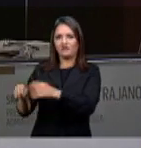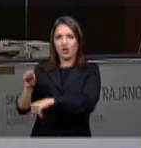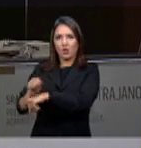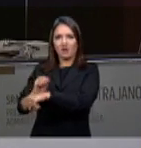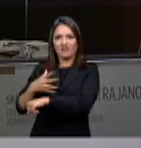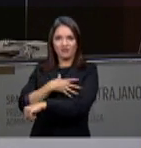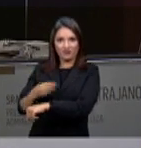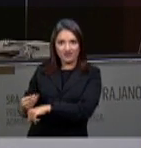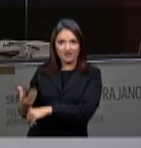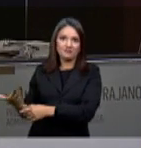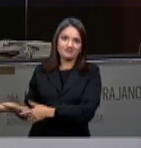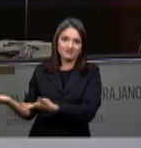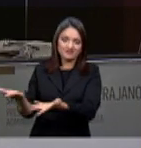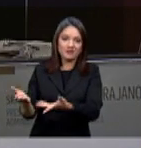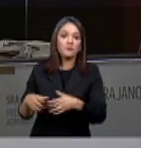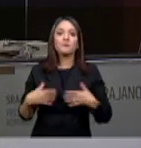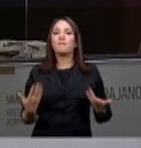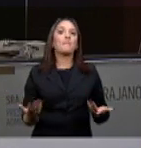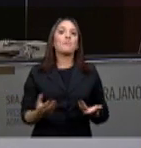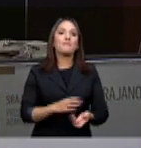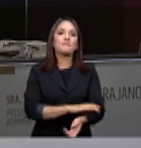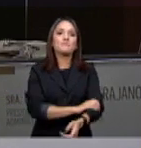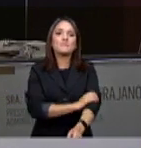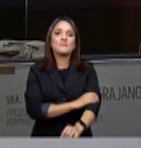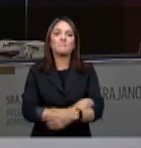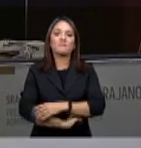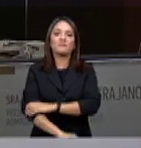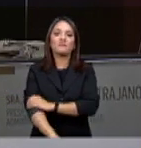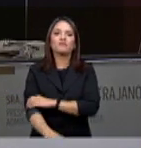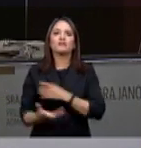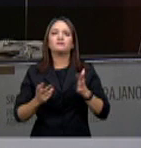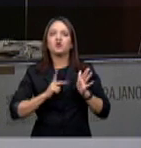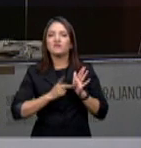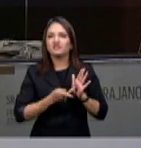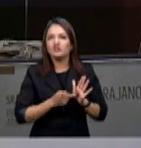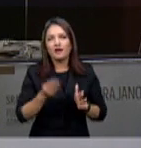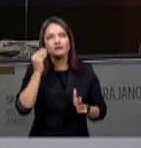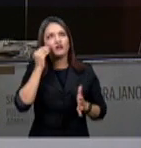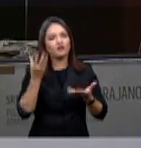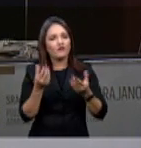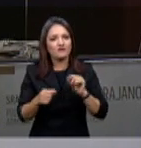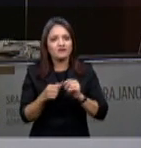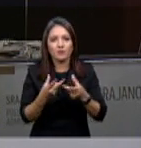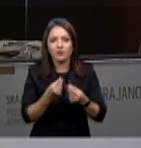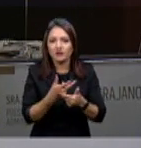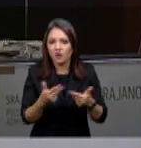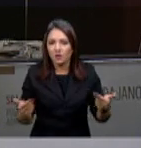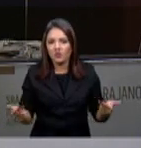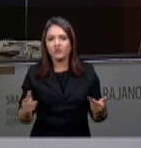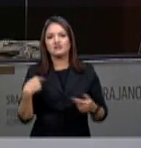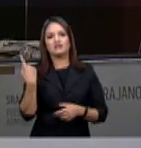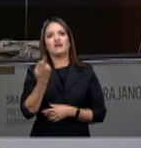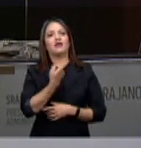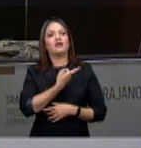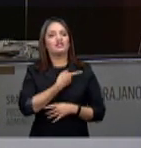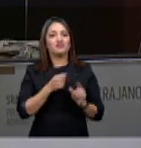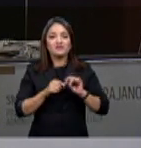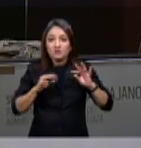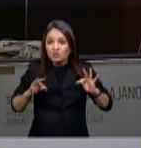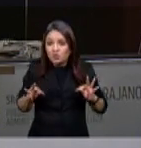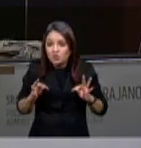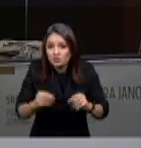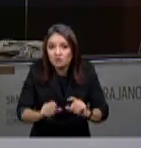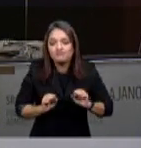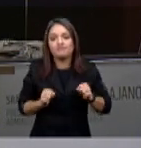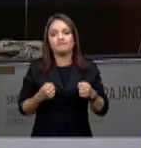são avaliadas e outra coisa mas ele aí o sindicato tentou muita coisa a gente colocou por dentro a gente fez tudo